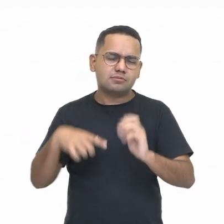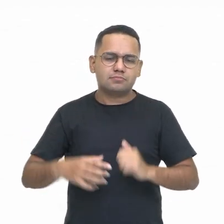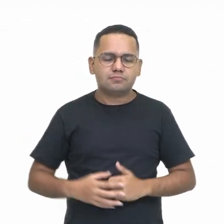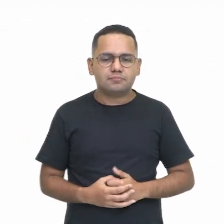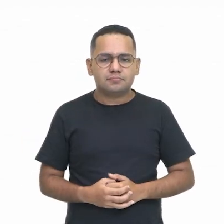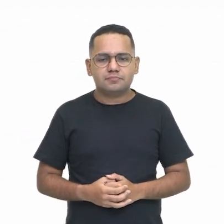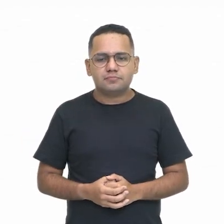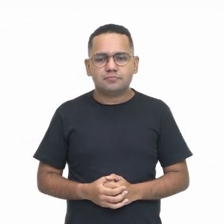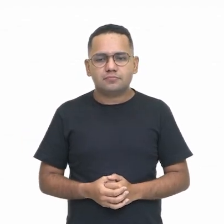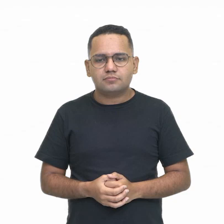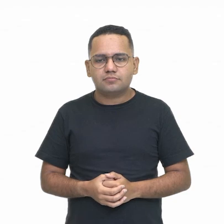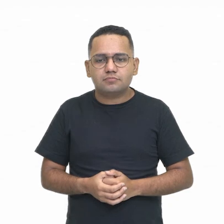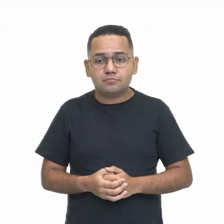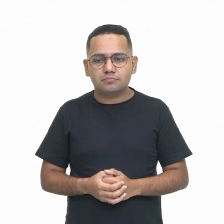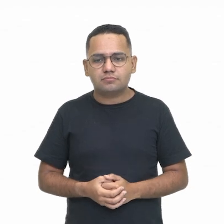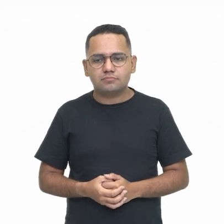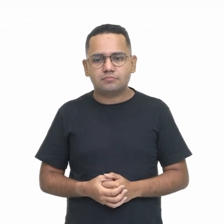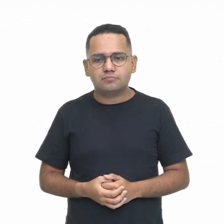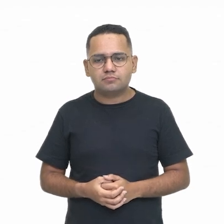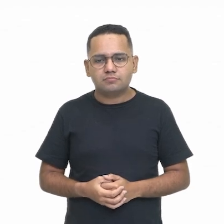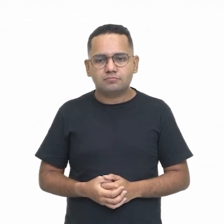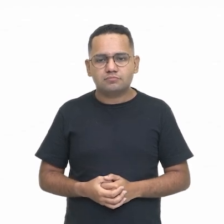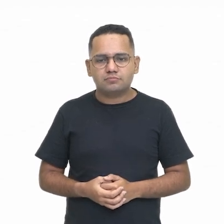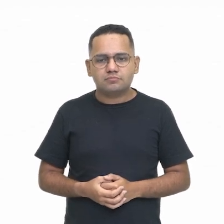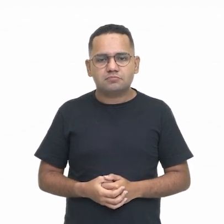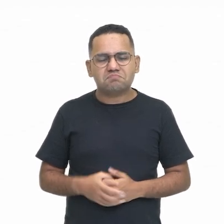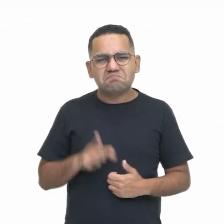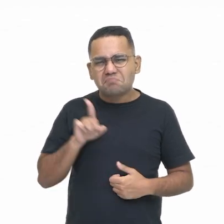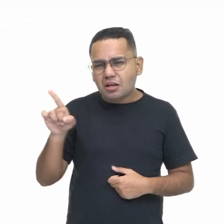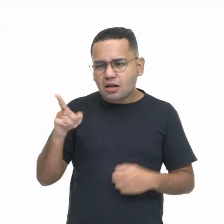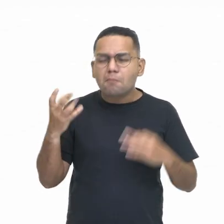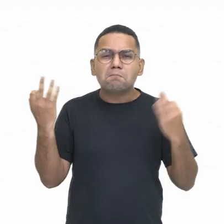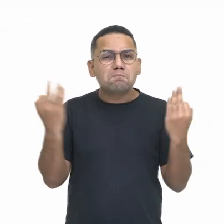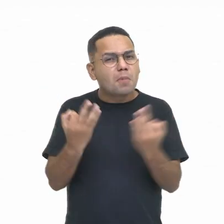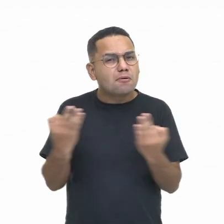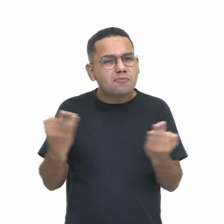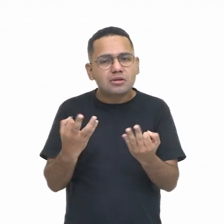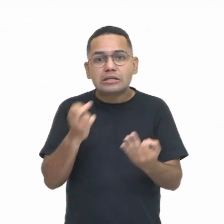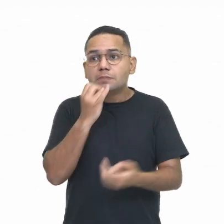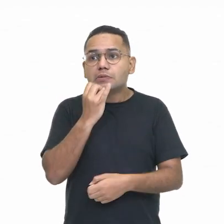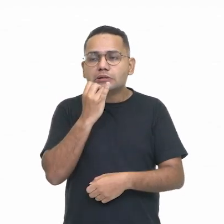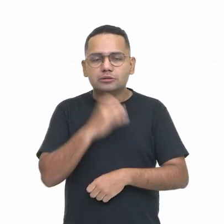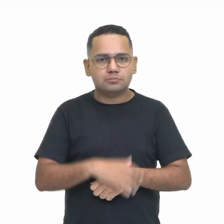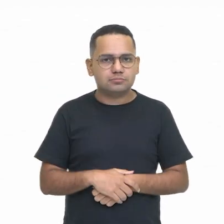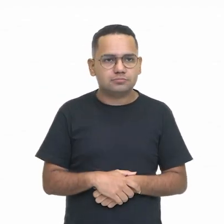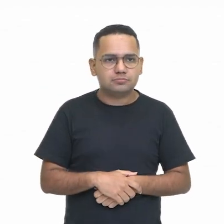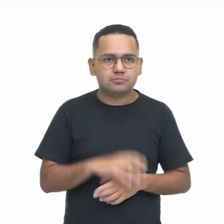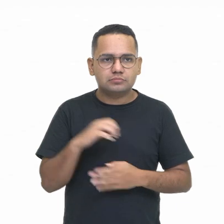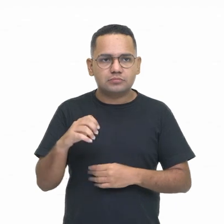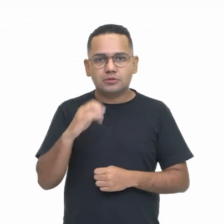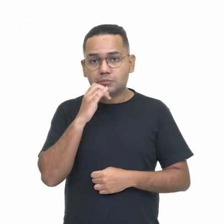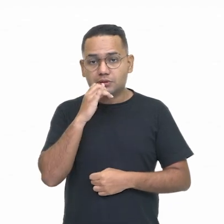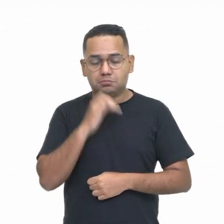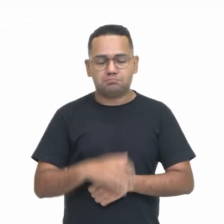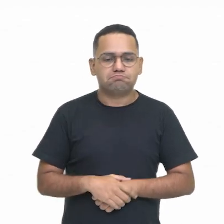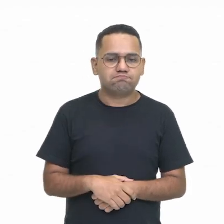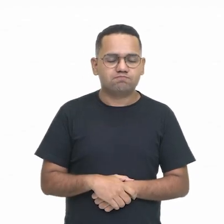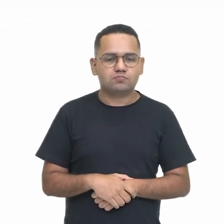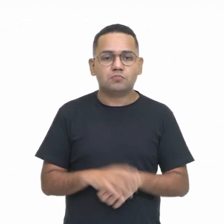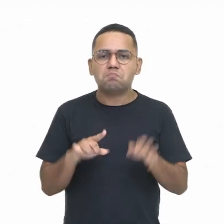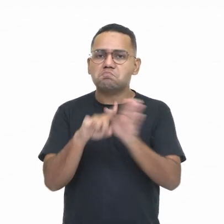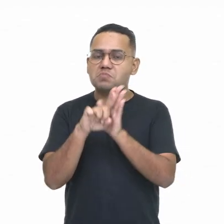era um processo tão bem feito que até nos dias de hoje, né, quando você tem